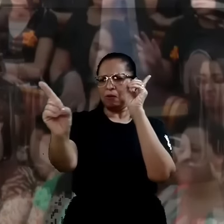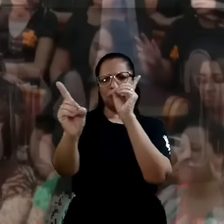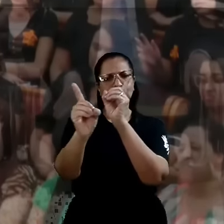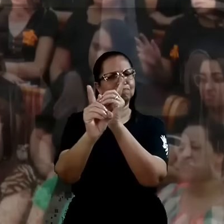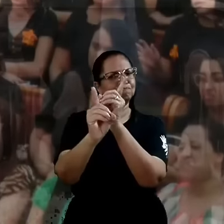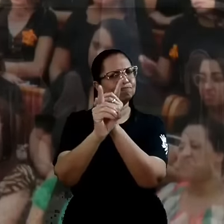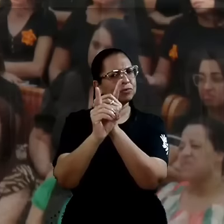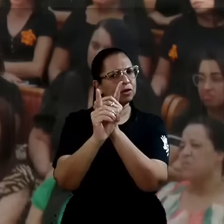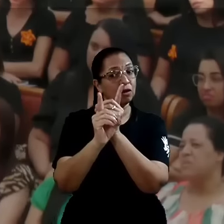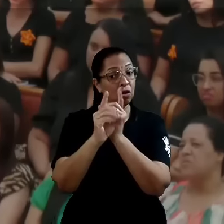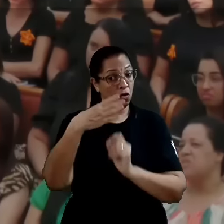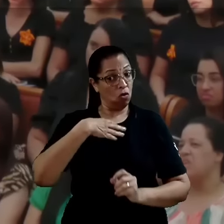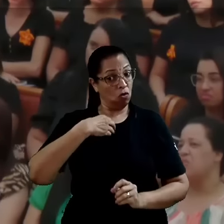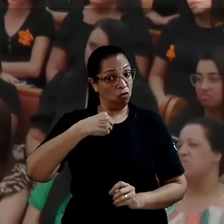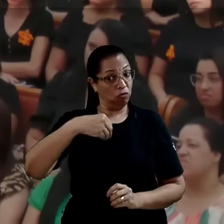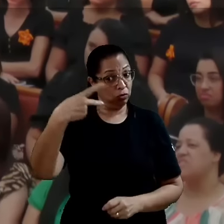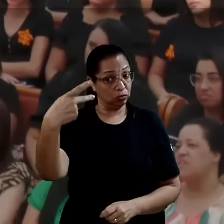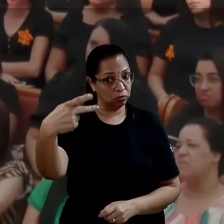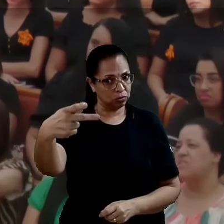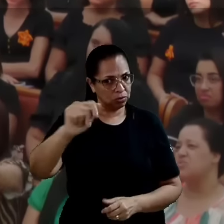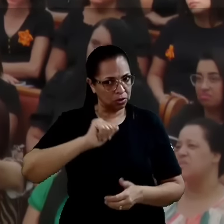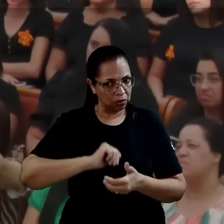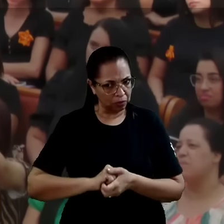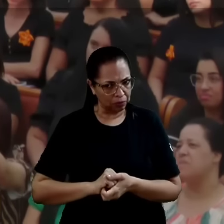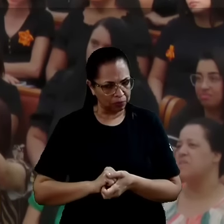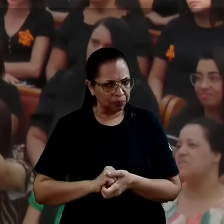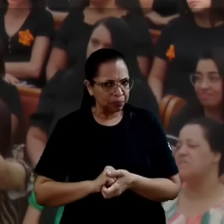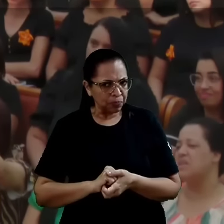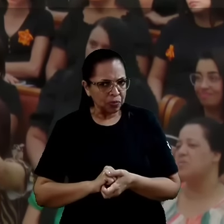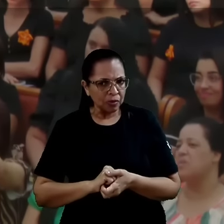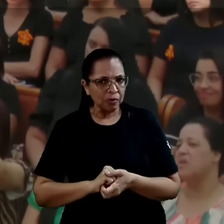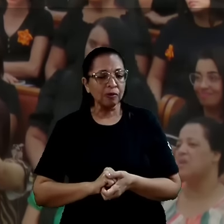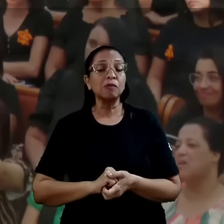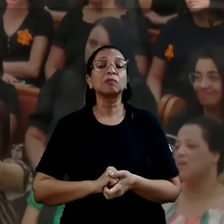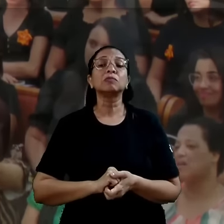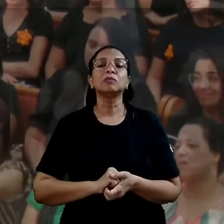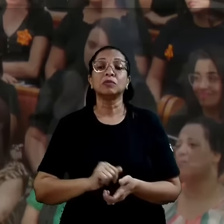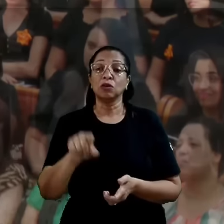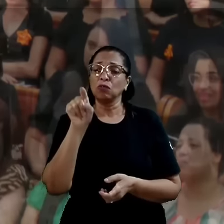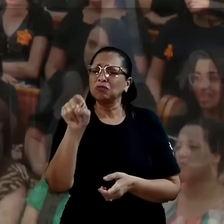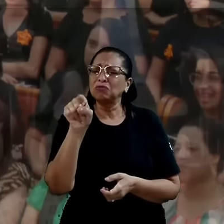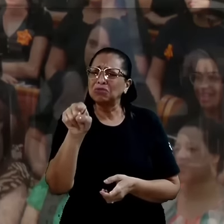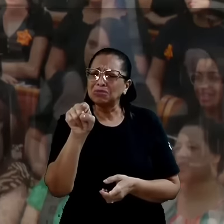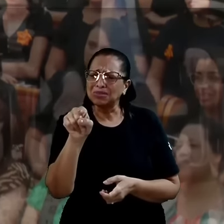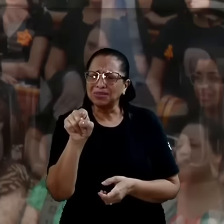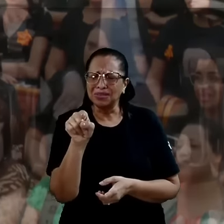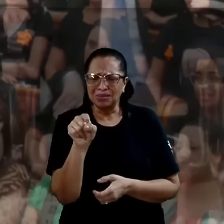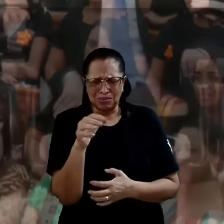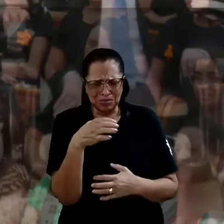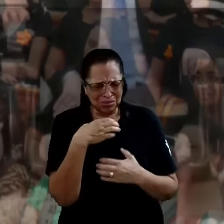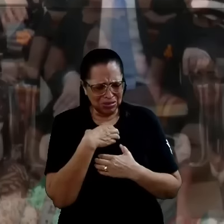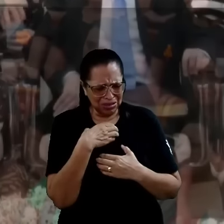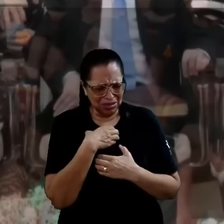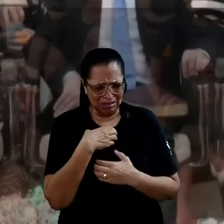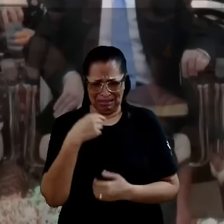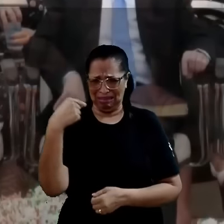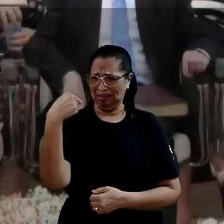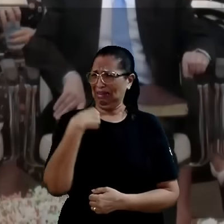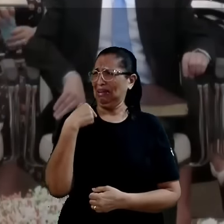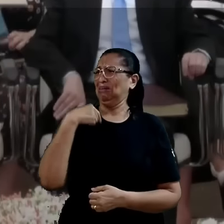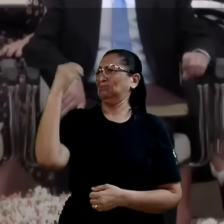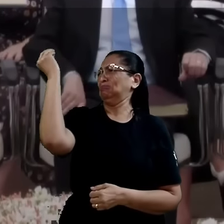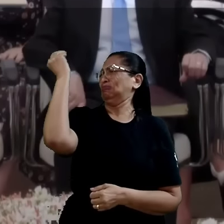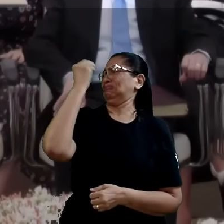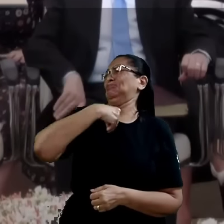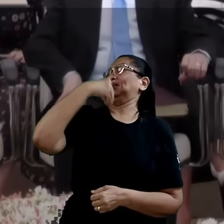que ele tomou Mas Deus está tirando as tuas vestes de fracasso e ele está Te vestindo com